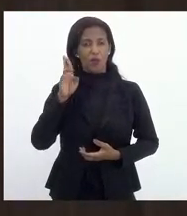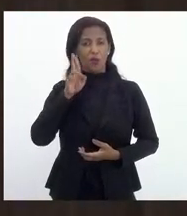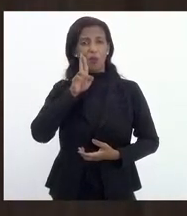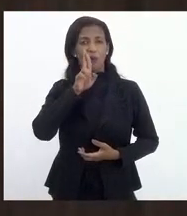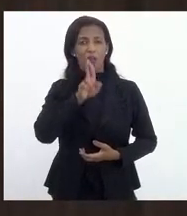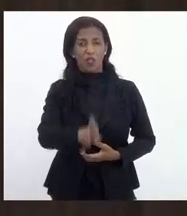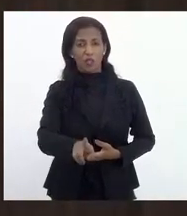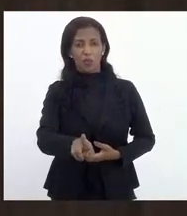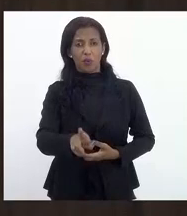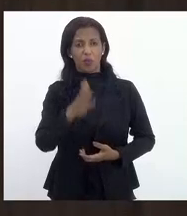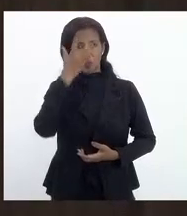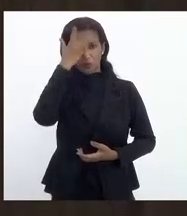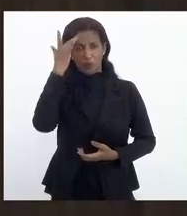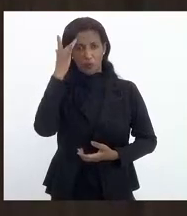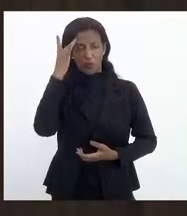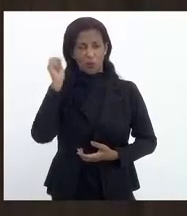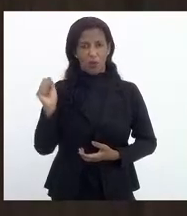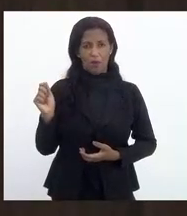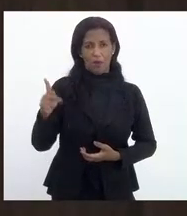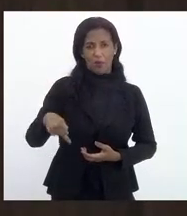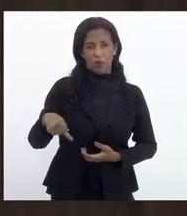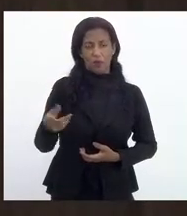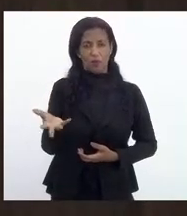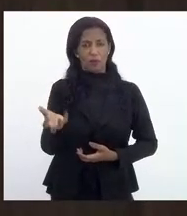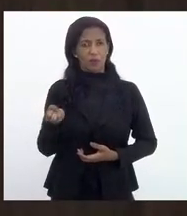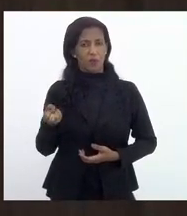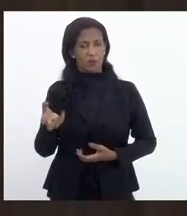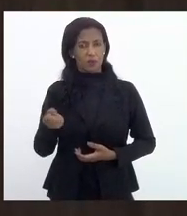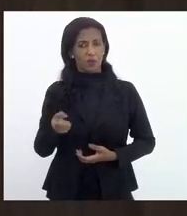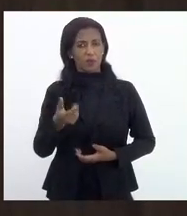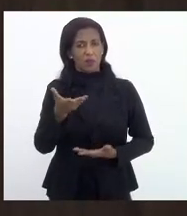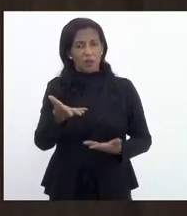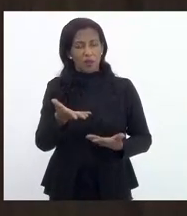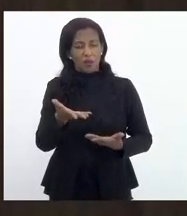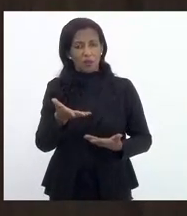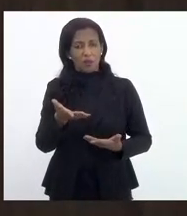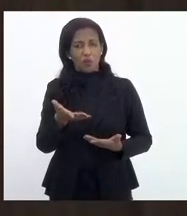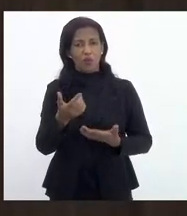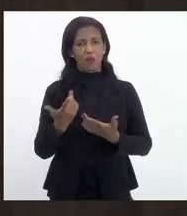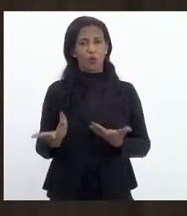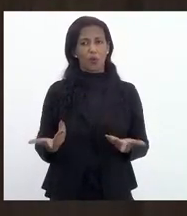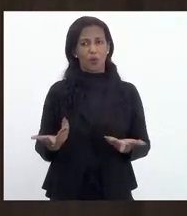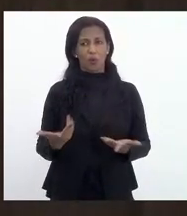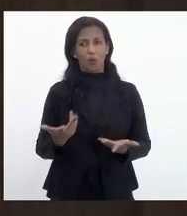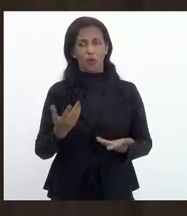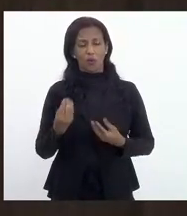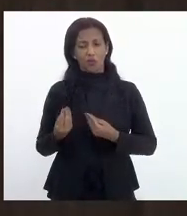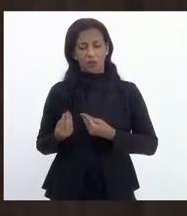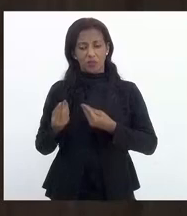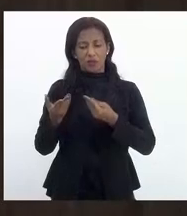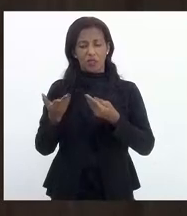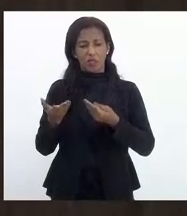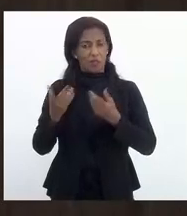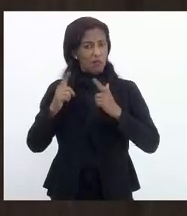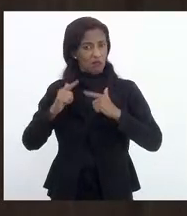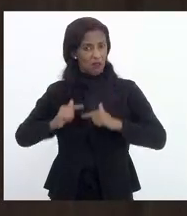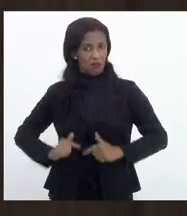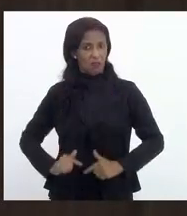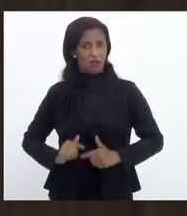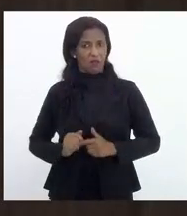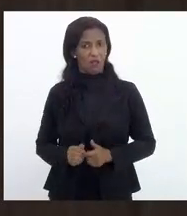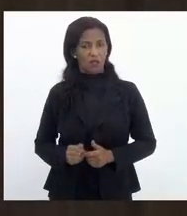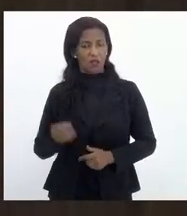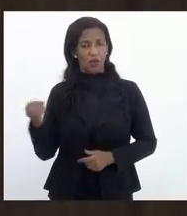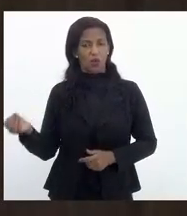para os inativos e pensionistas no entanto o senhor ficou de forma automática na íntegra integralidade